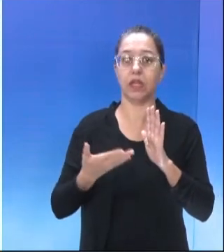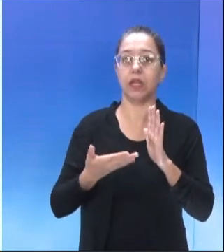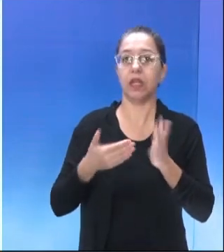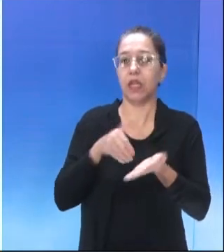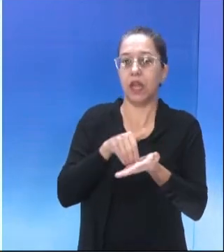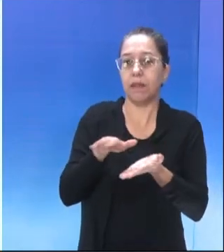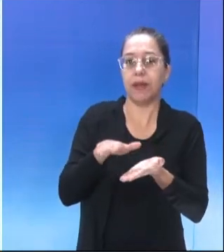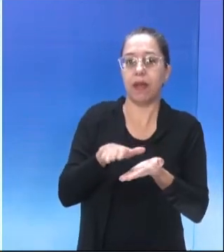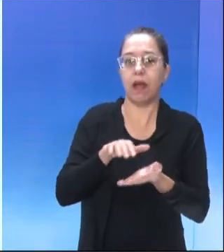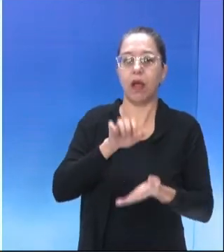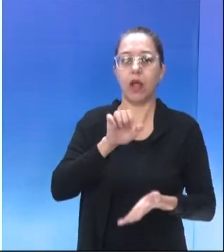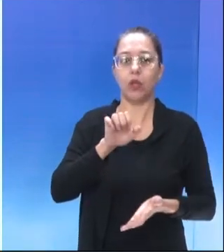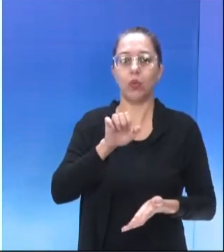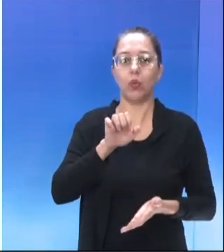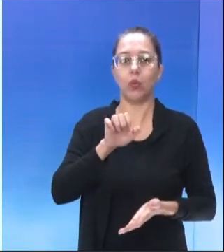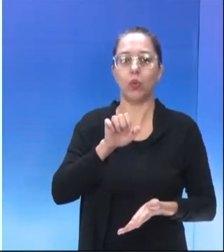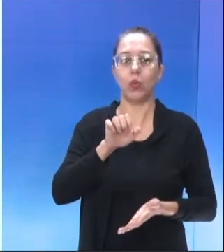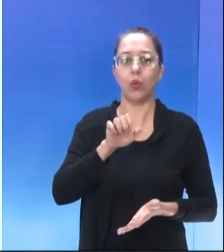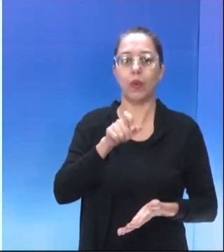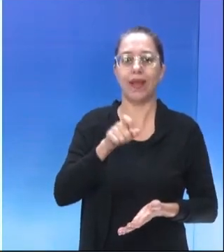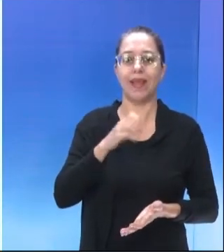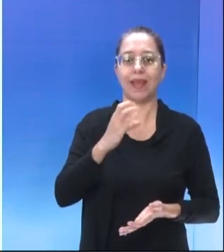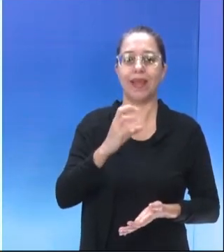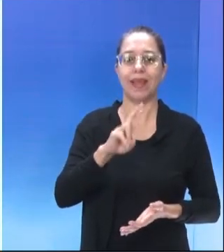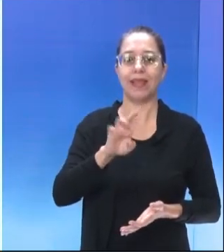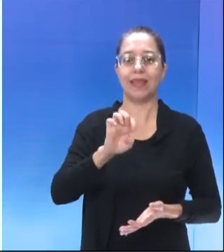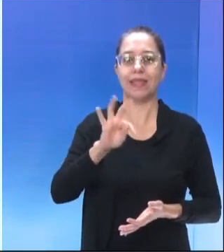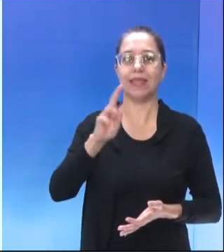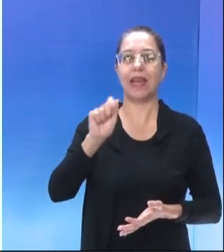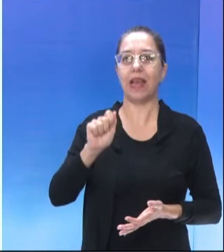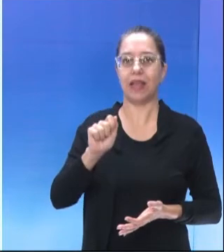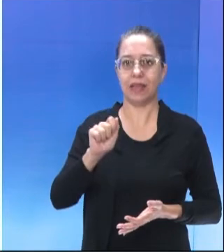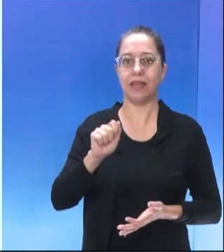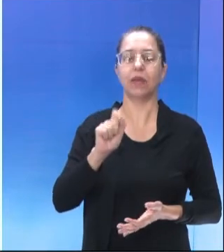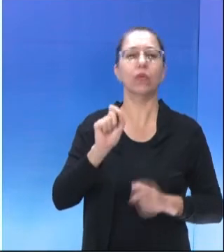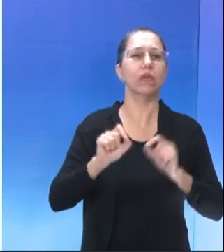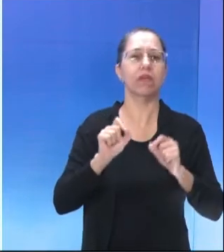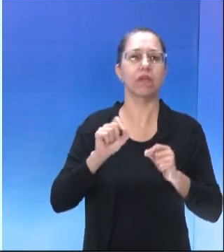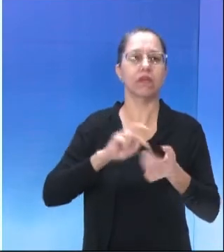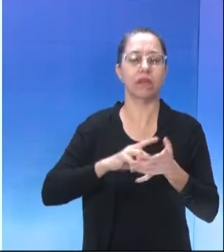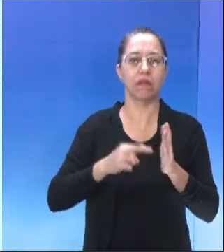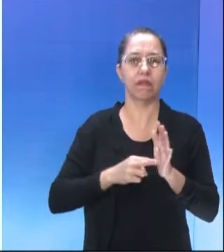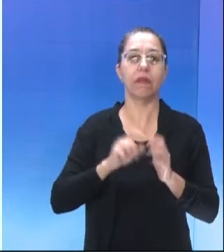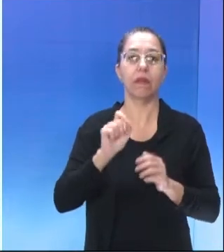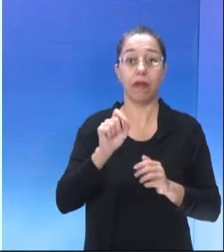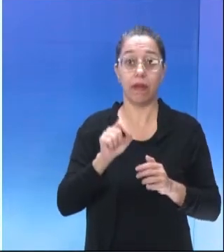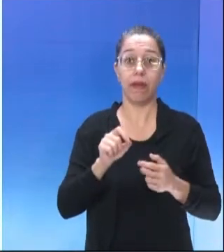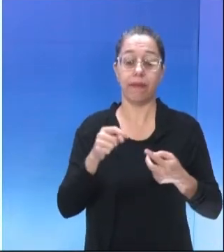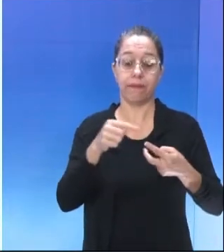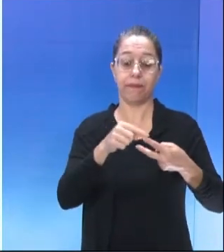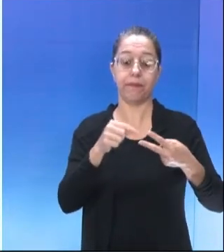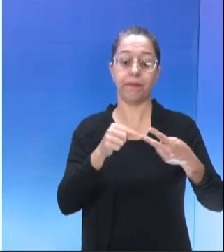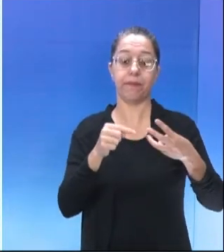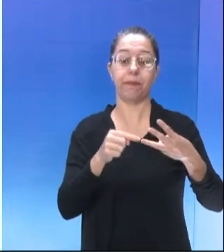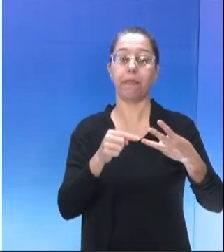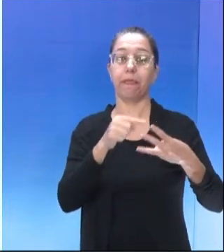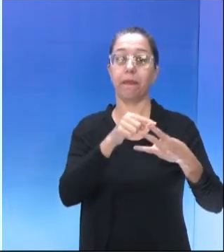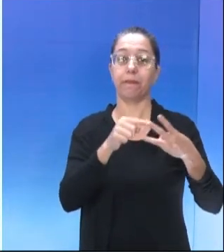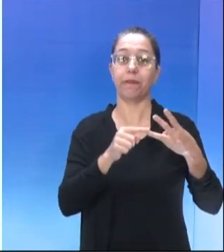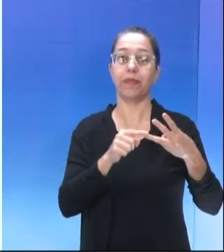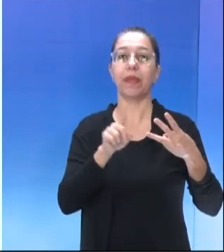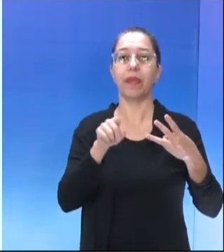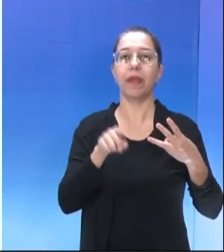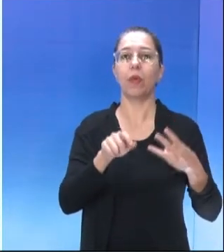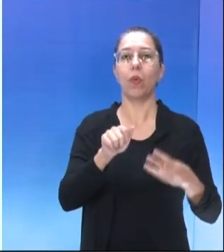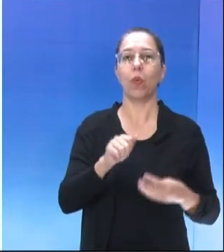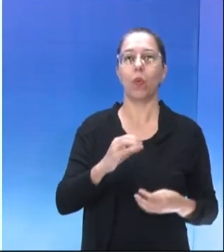que seria essa excreta nitrogenada aqui? Seria, basicamente, aqui para três deles, seria ácido